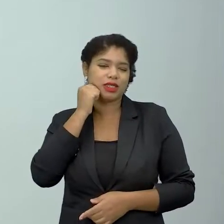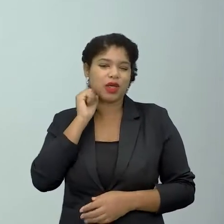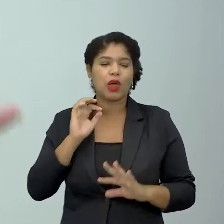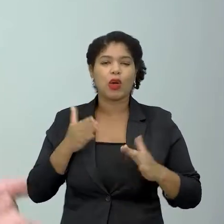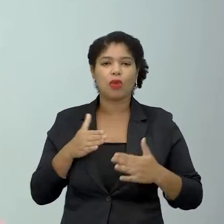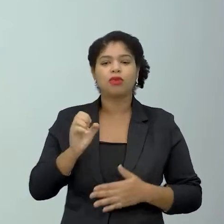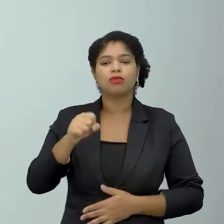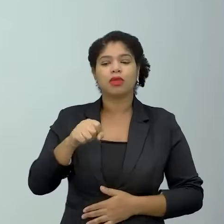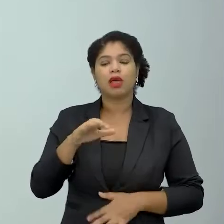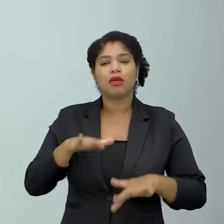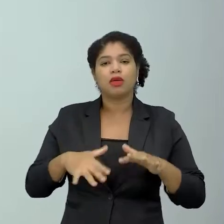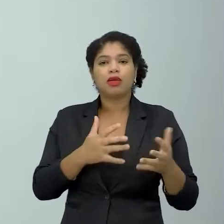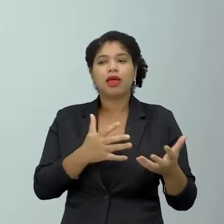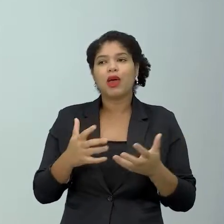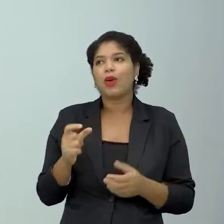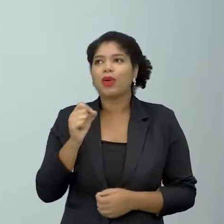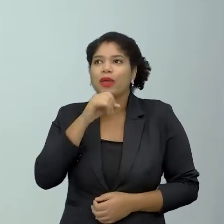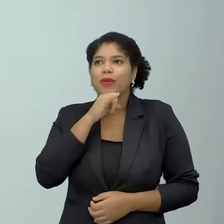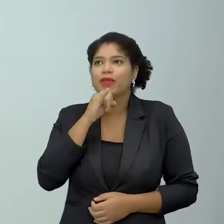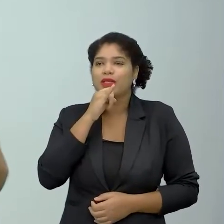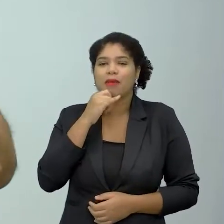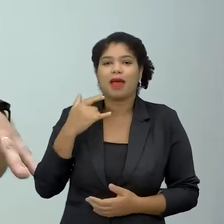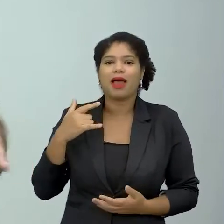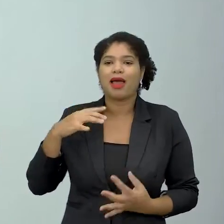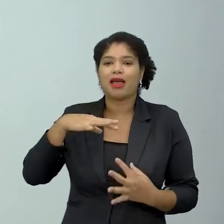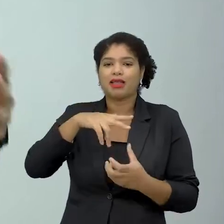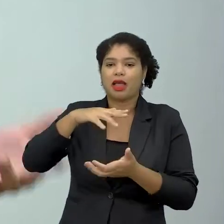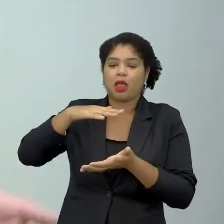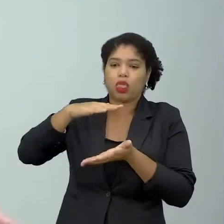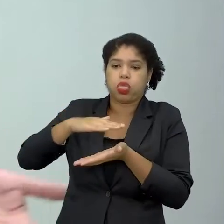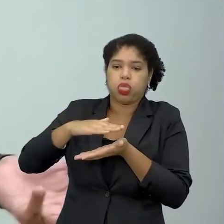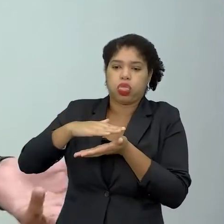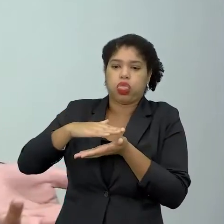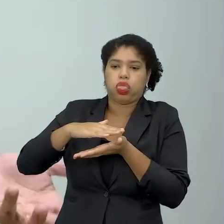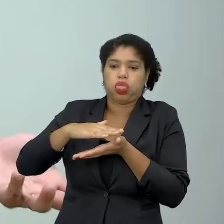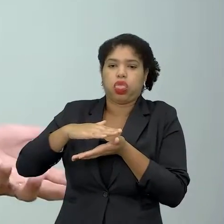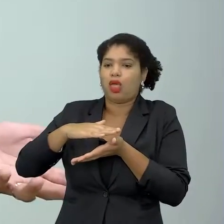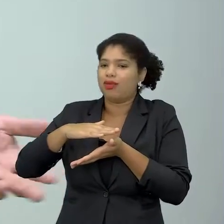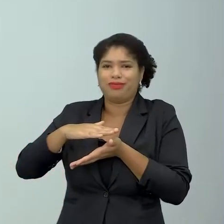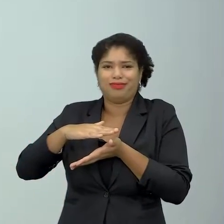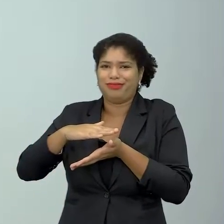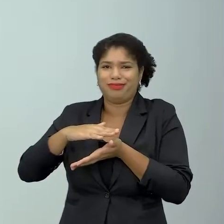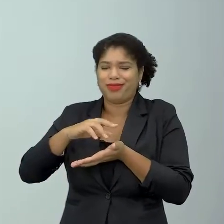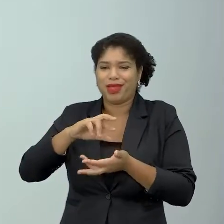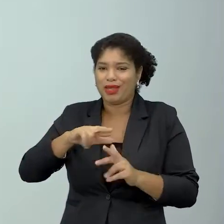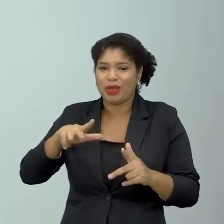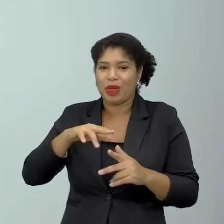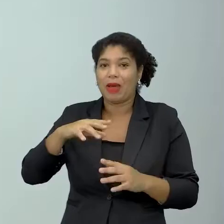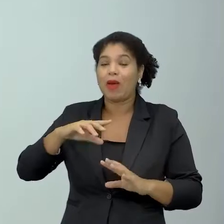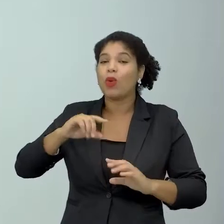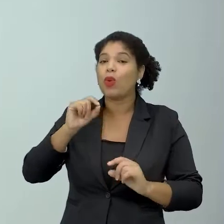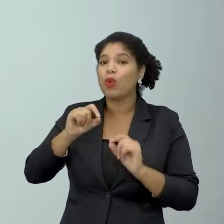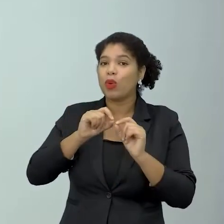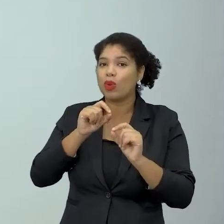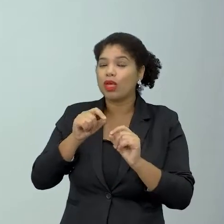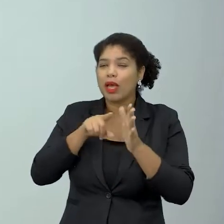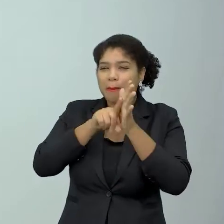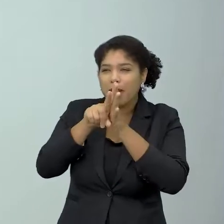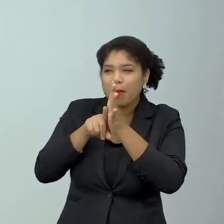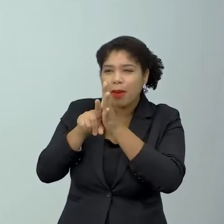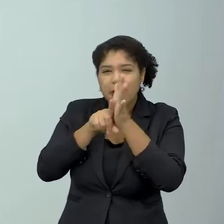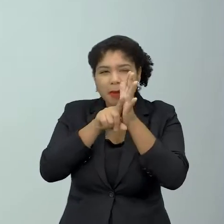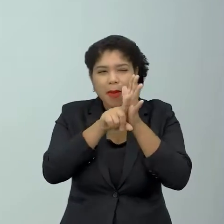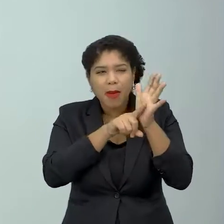até querer que a Terra seja, sei lá, né, plana, tal, mas assim, a ciência, o olhar, a observação,